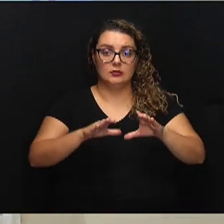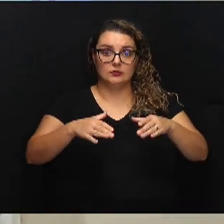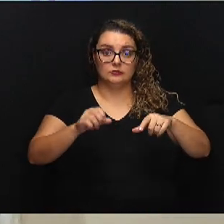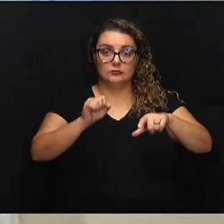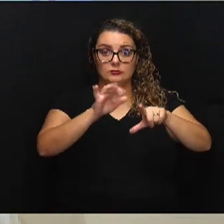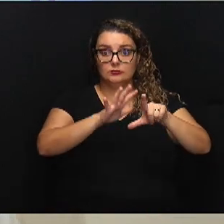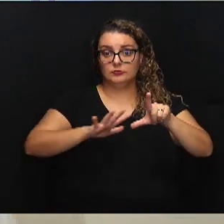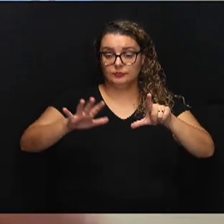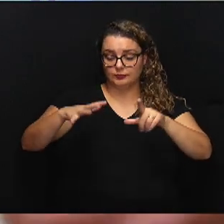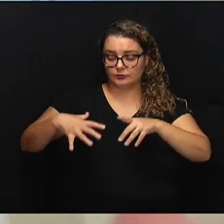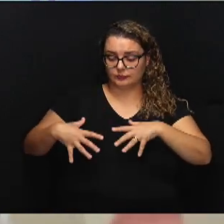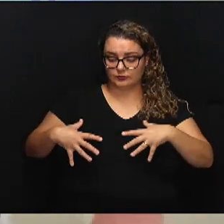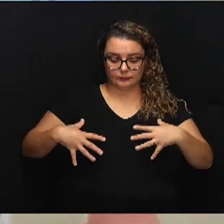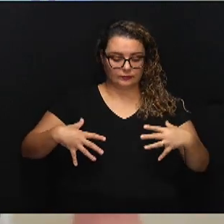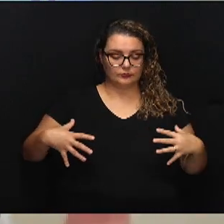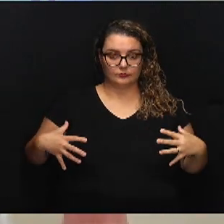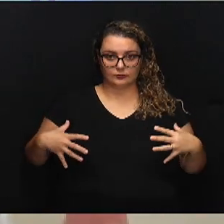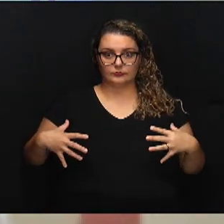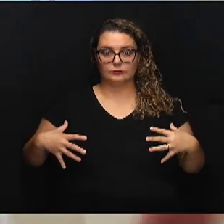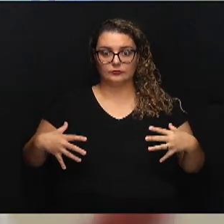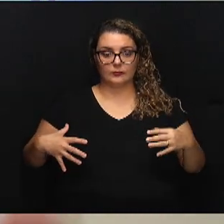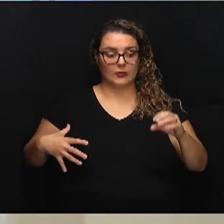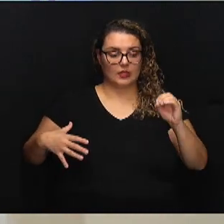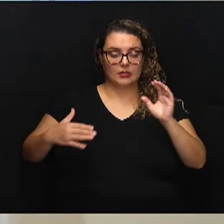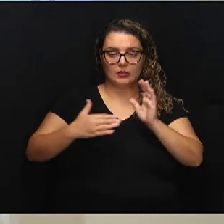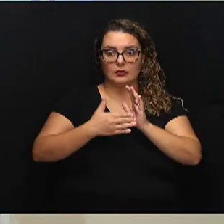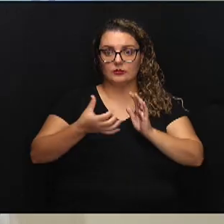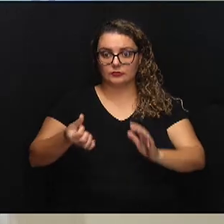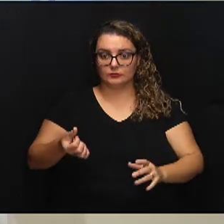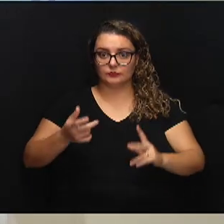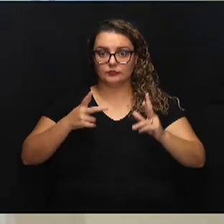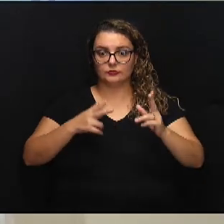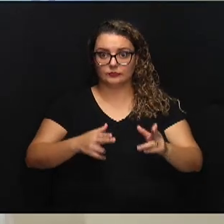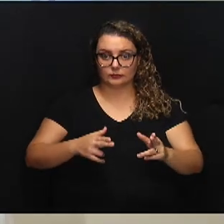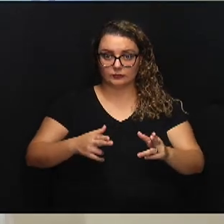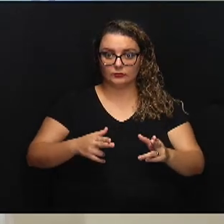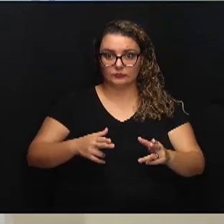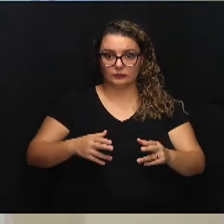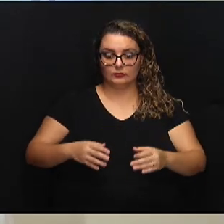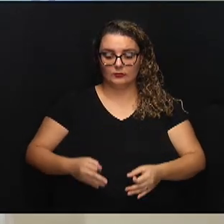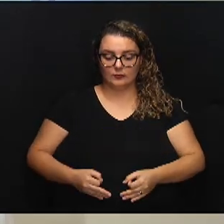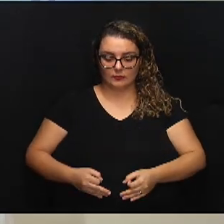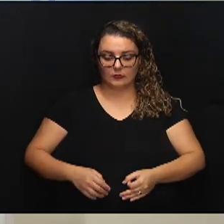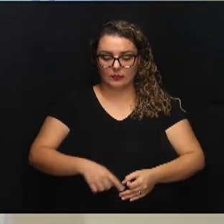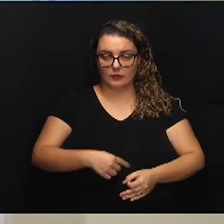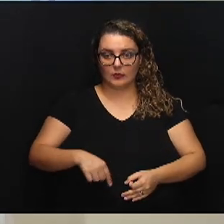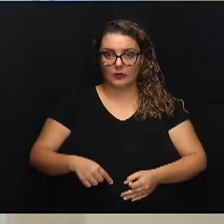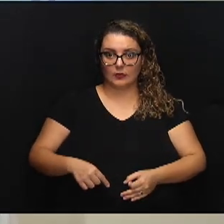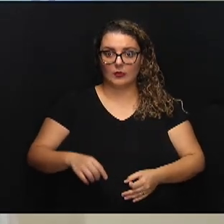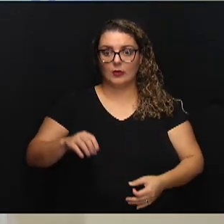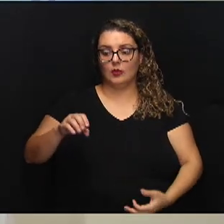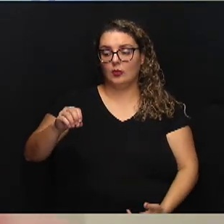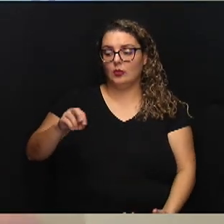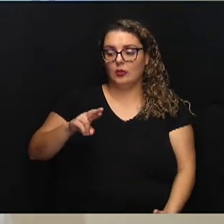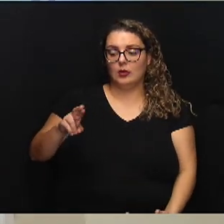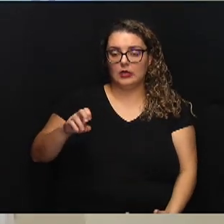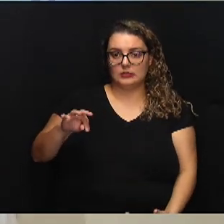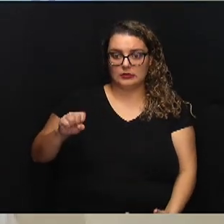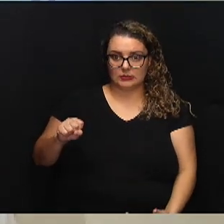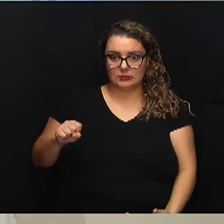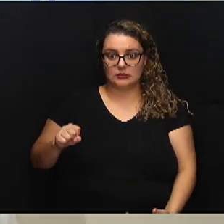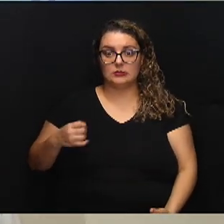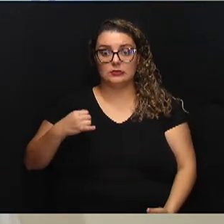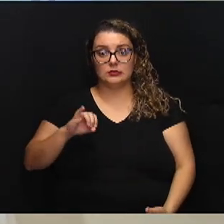imagens da mama, que vai de 0 até 6. A mesma coisa existe para o ovário, em que a gente tem o ORADS. Então, se existe